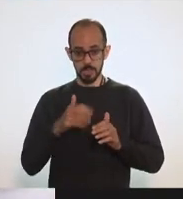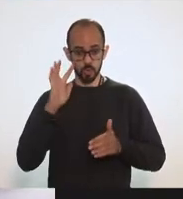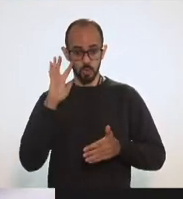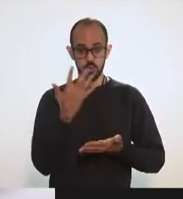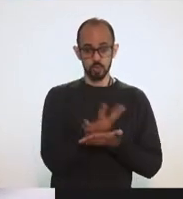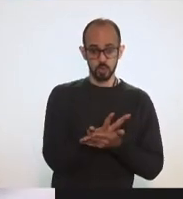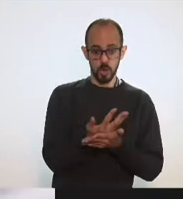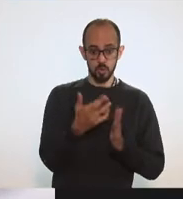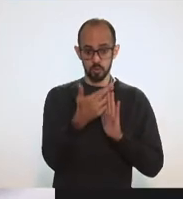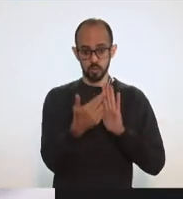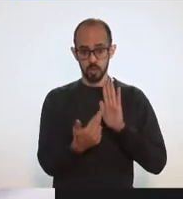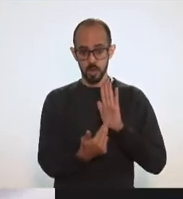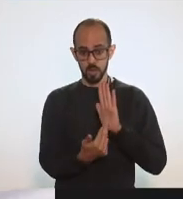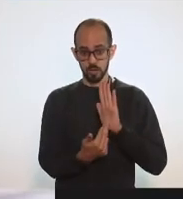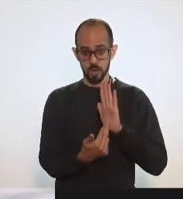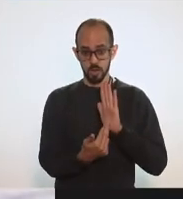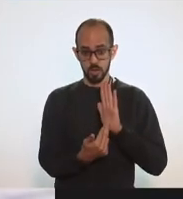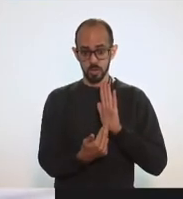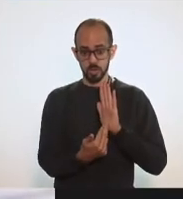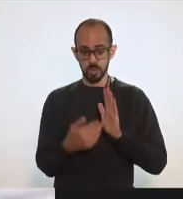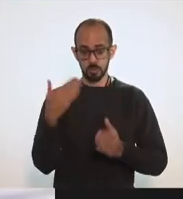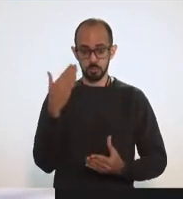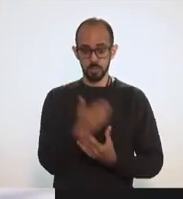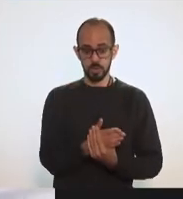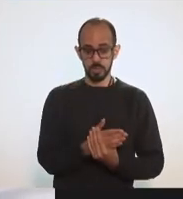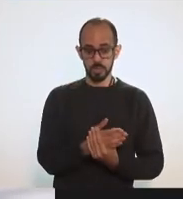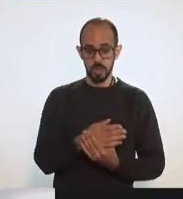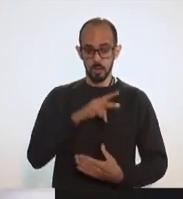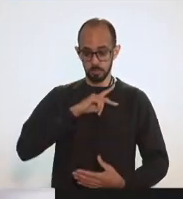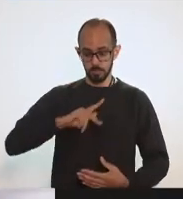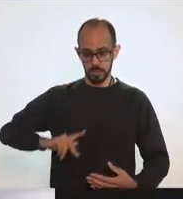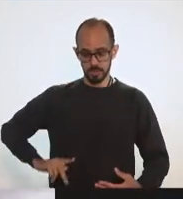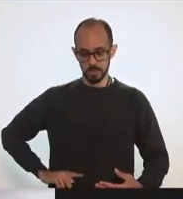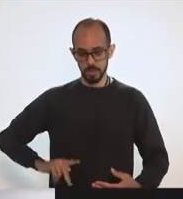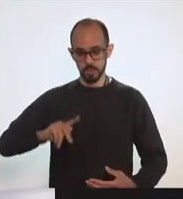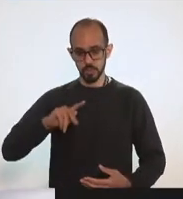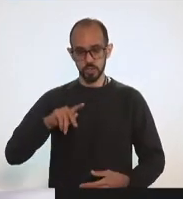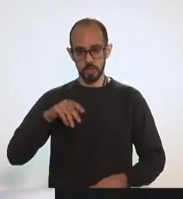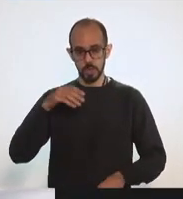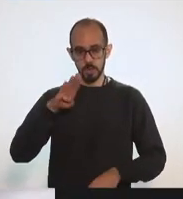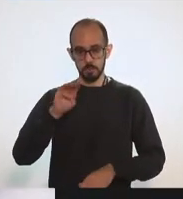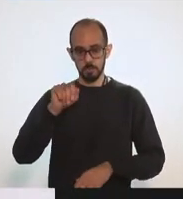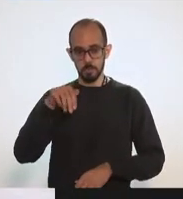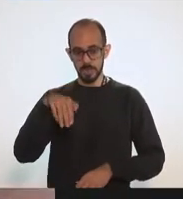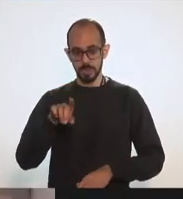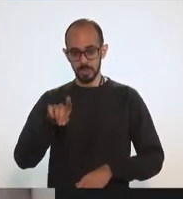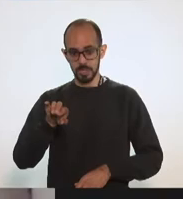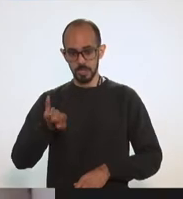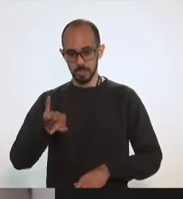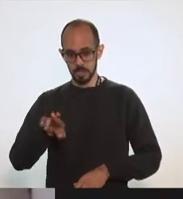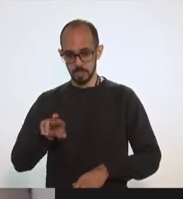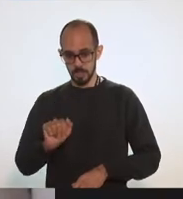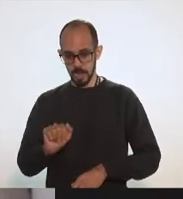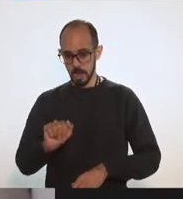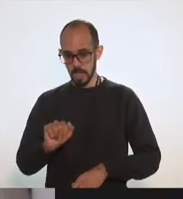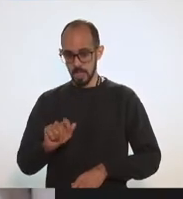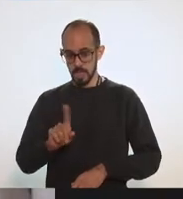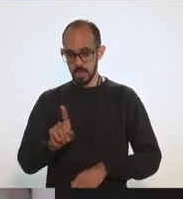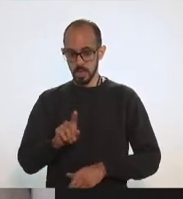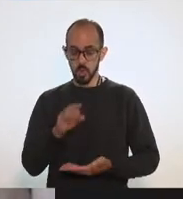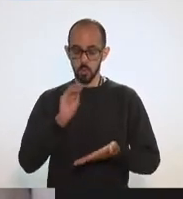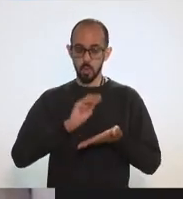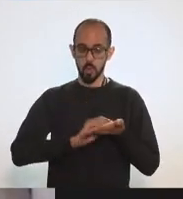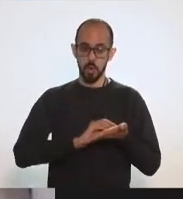indiciar o presidente Bandeira de Mello e não indiciar o presidente atual do Flamengo, haja vista que naquele momento ele